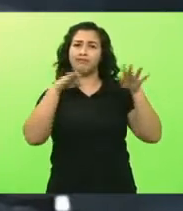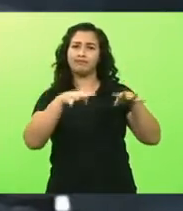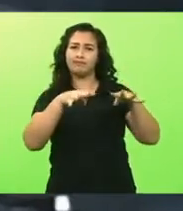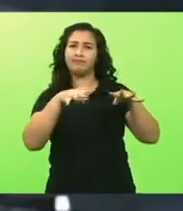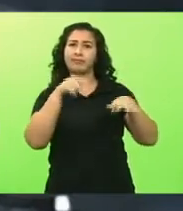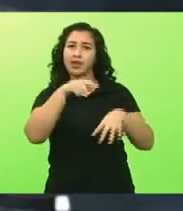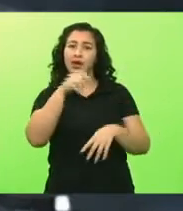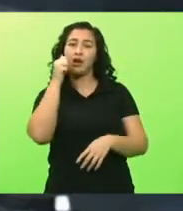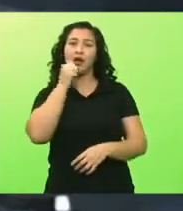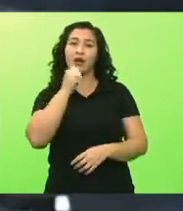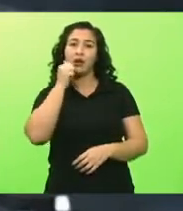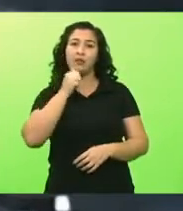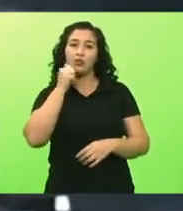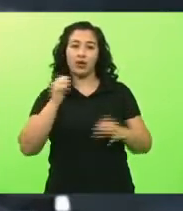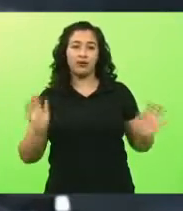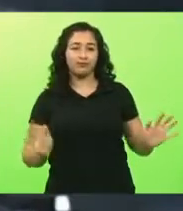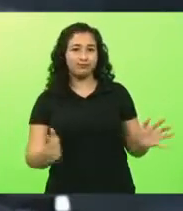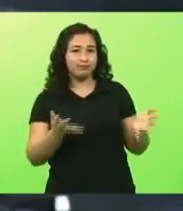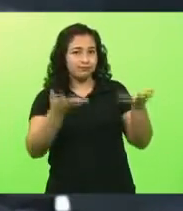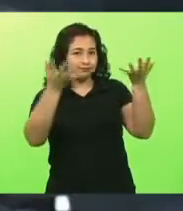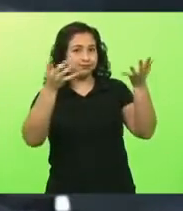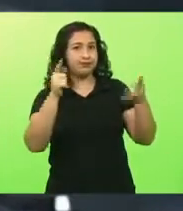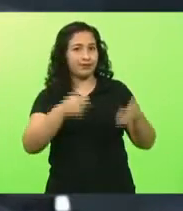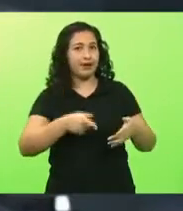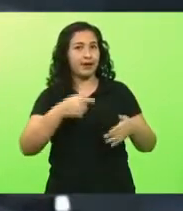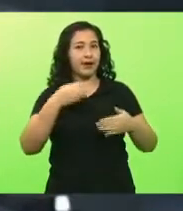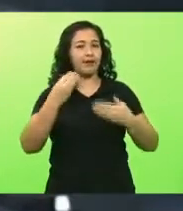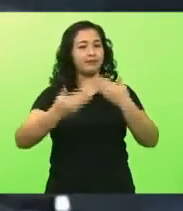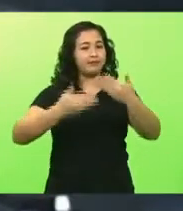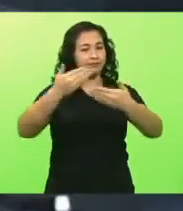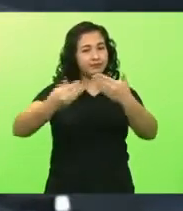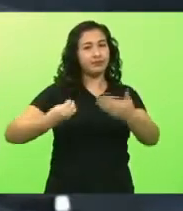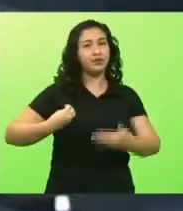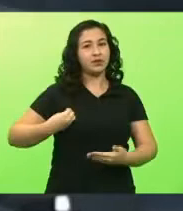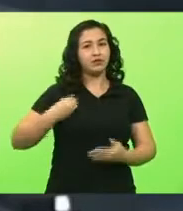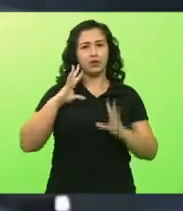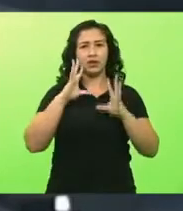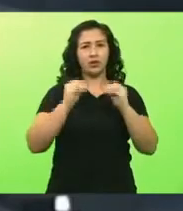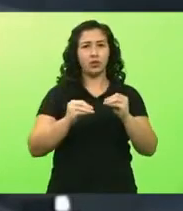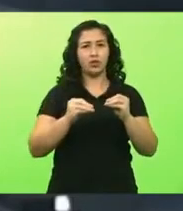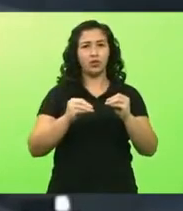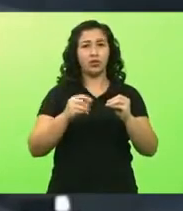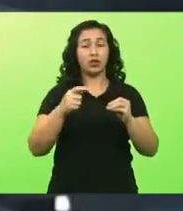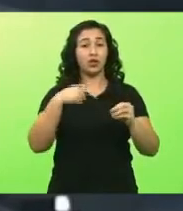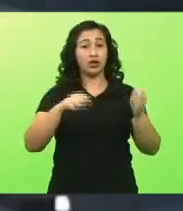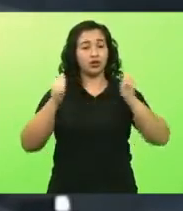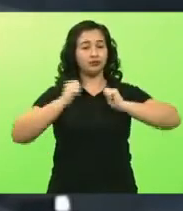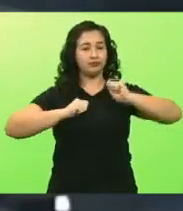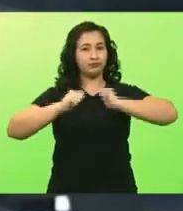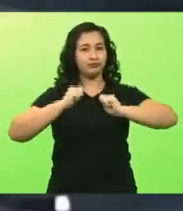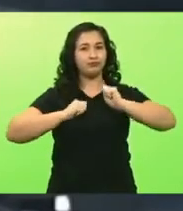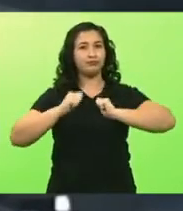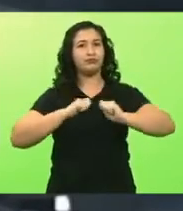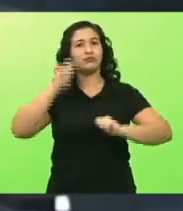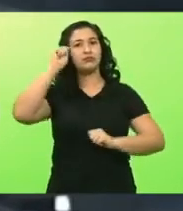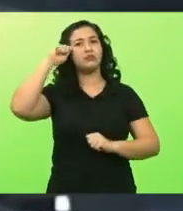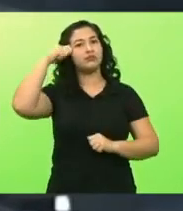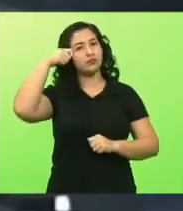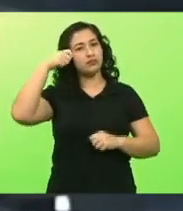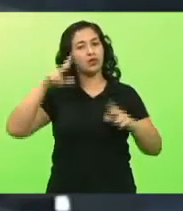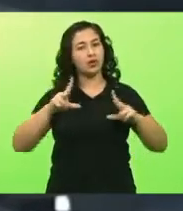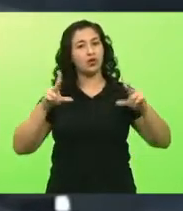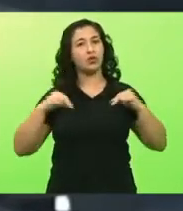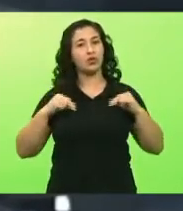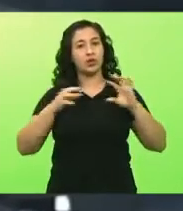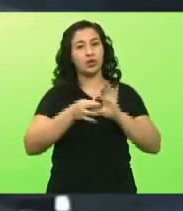Barros e promover essa trajetória. Todos nós que ansiamos por equidade racial e de gênero, por liberdade